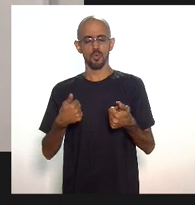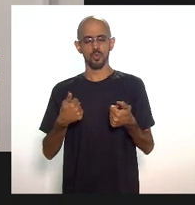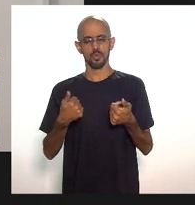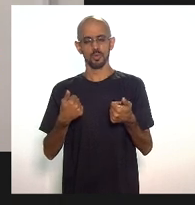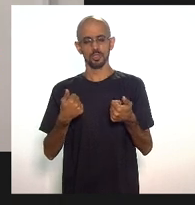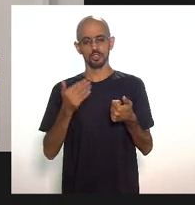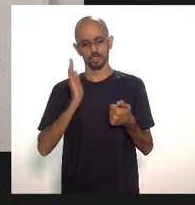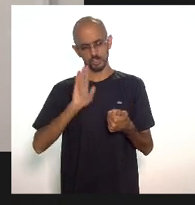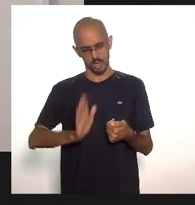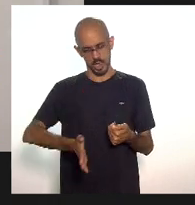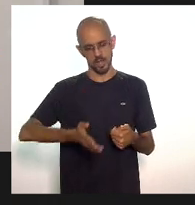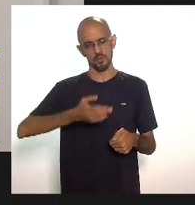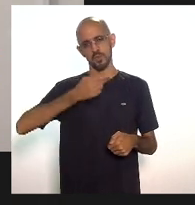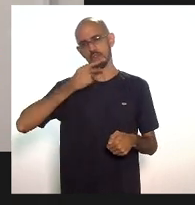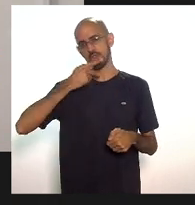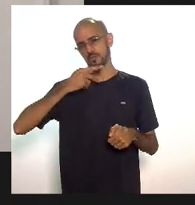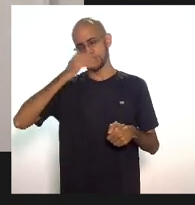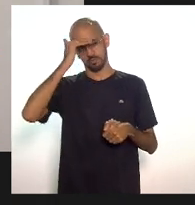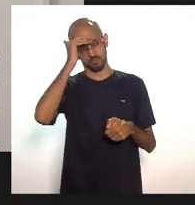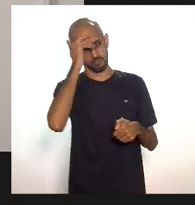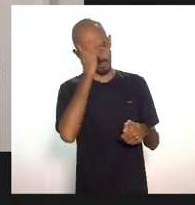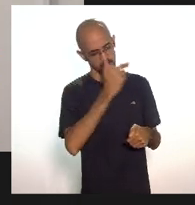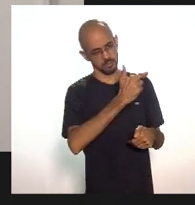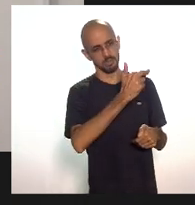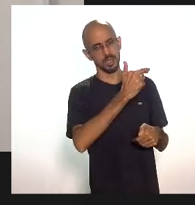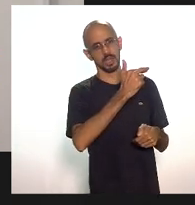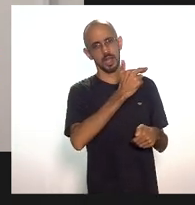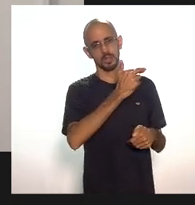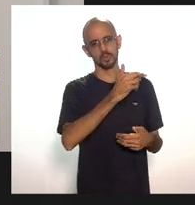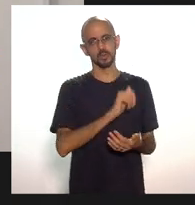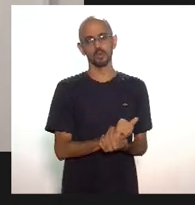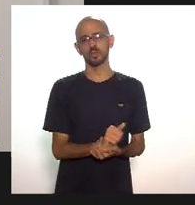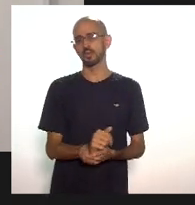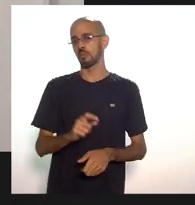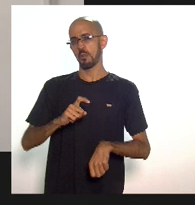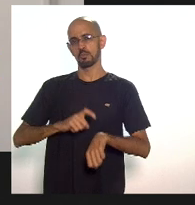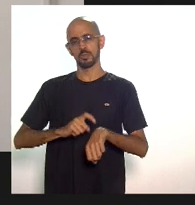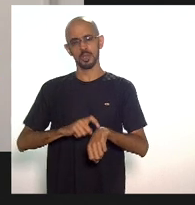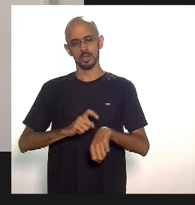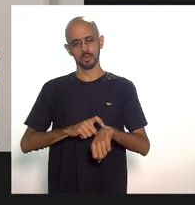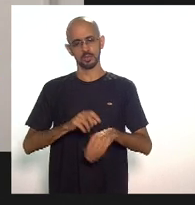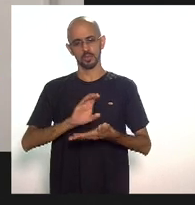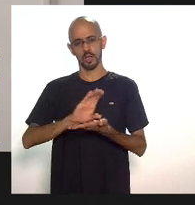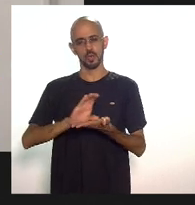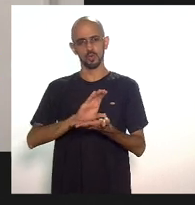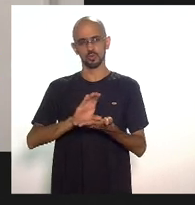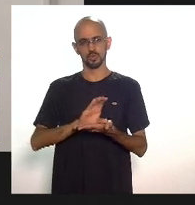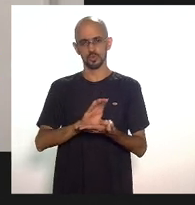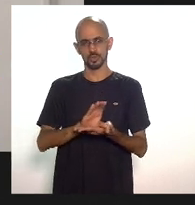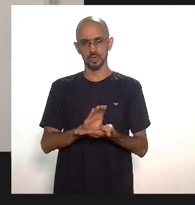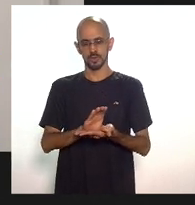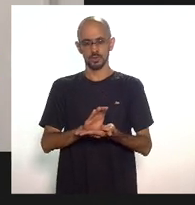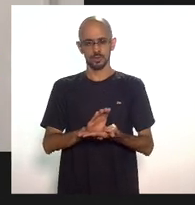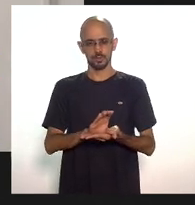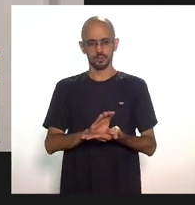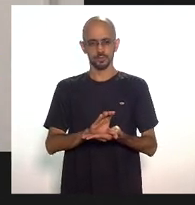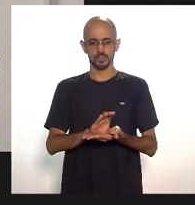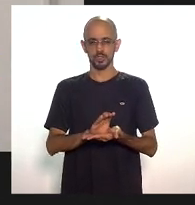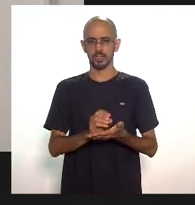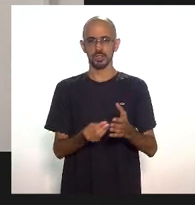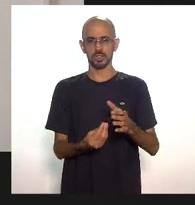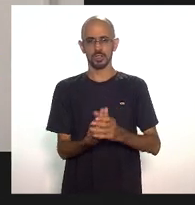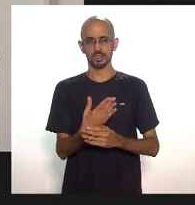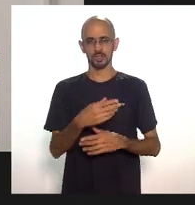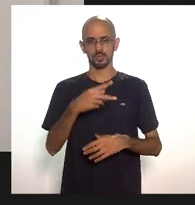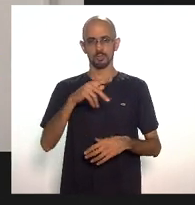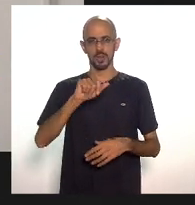já foi respeitado, né, em um determinado momento da construção, né, de plataformas,